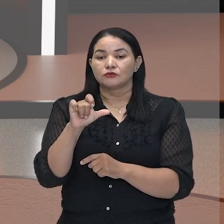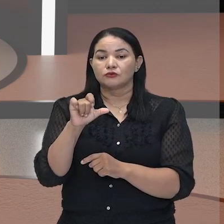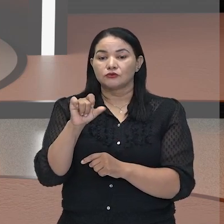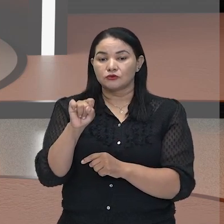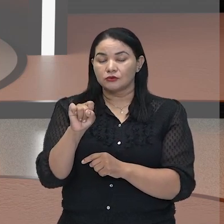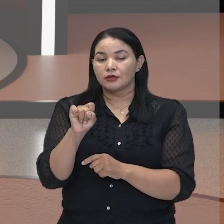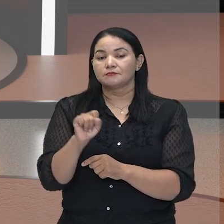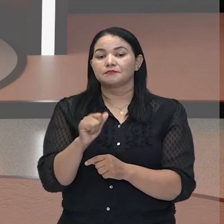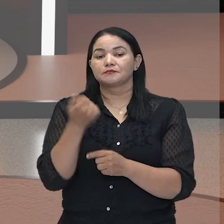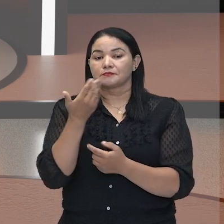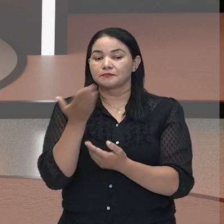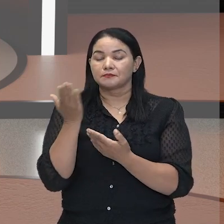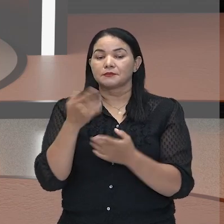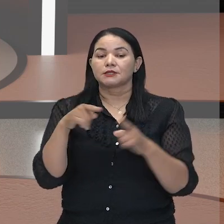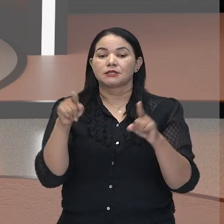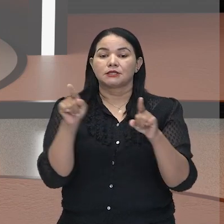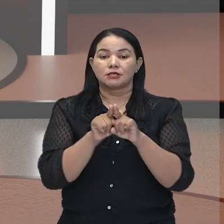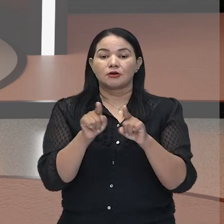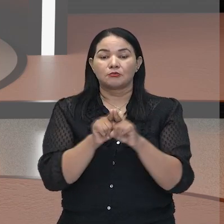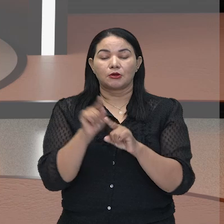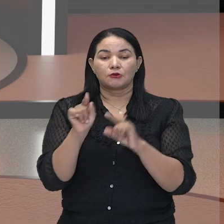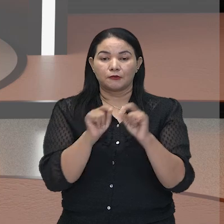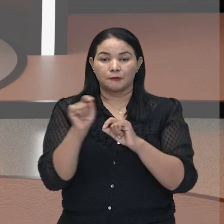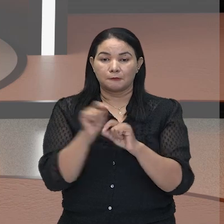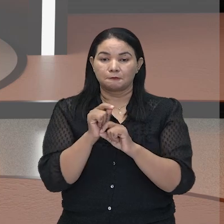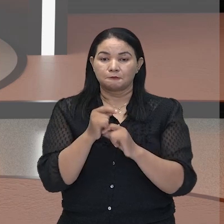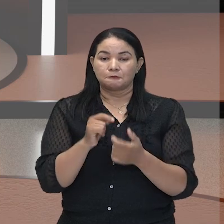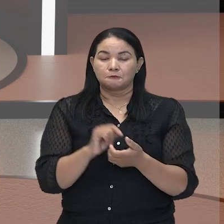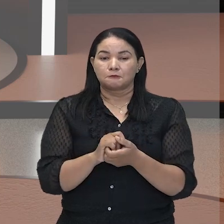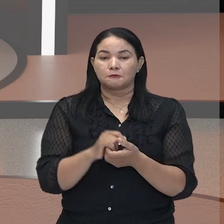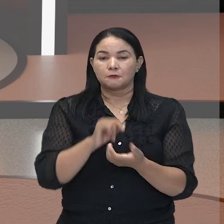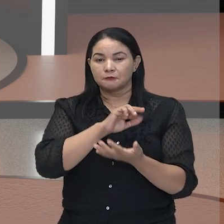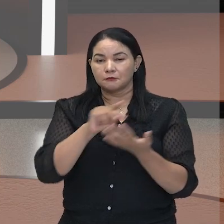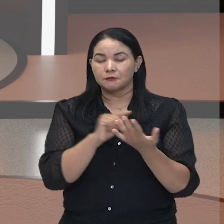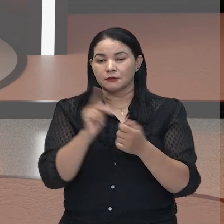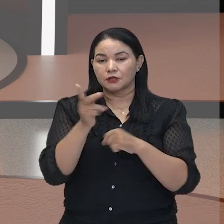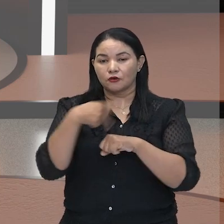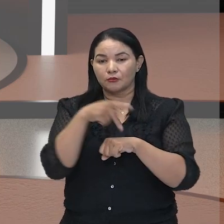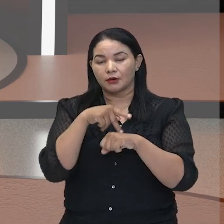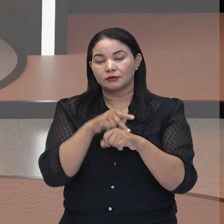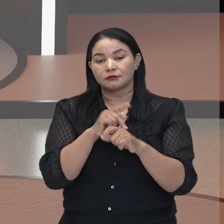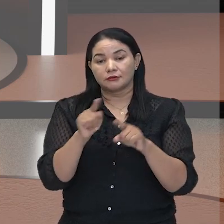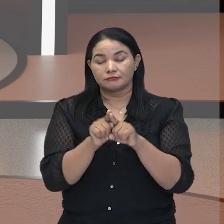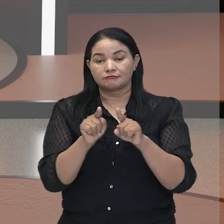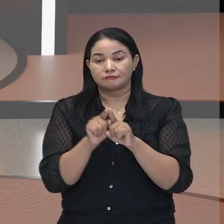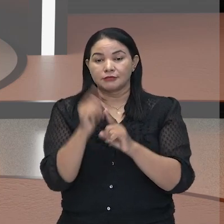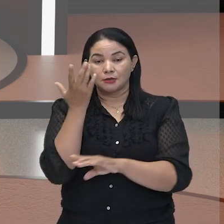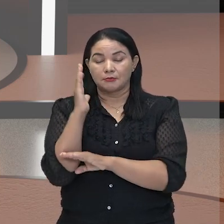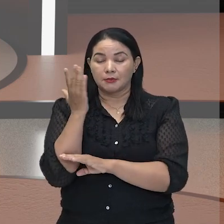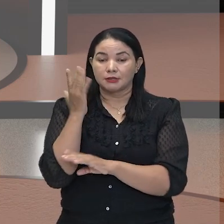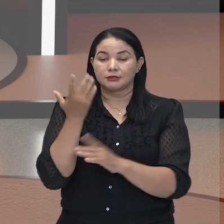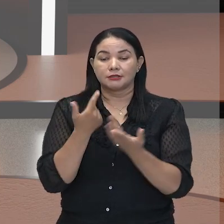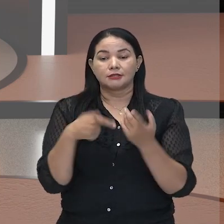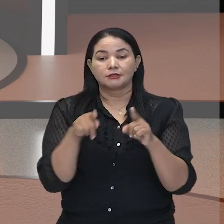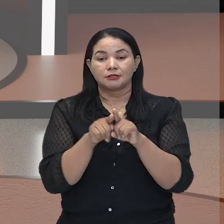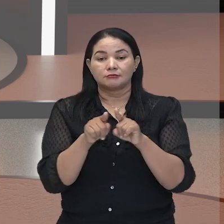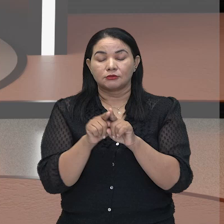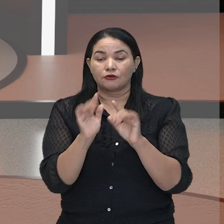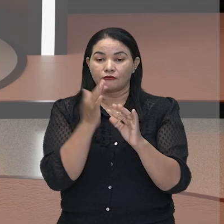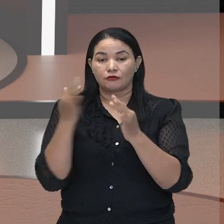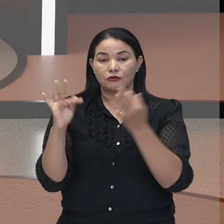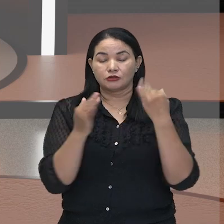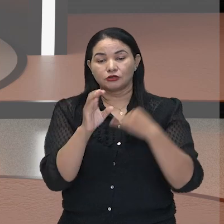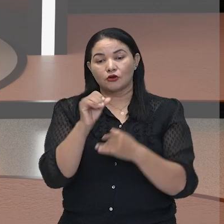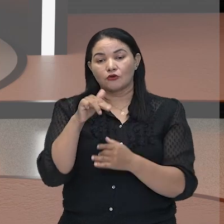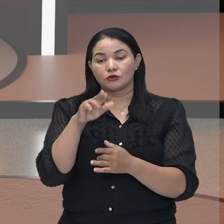ainda a Dinamarca, Islândia e a Finlândia, e tem uma economia marcada pela exploração das madeireiras, das florestas de coníferas e